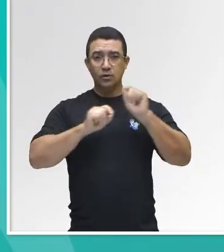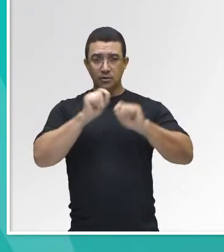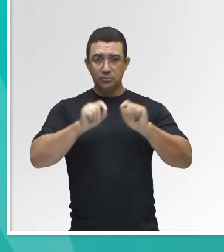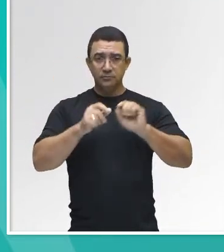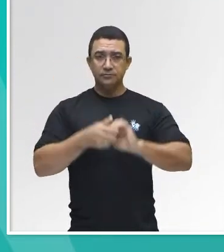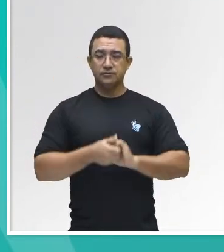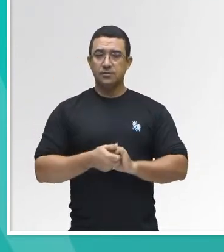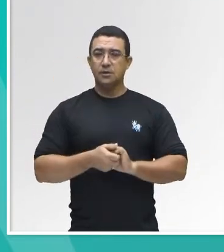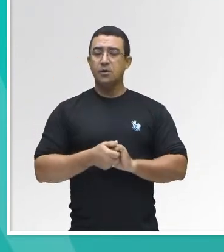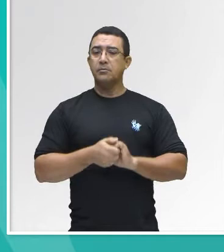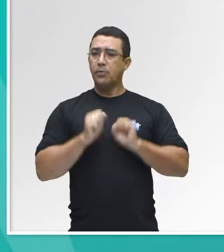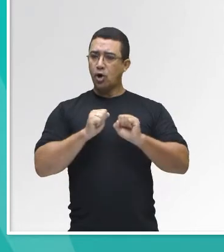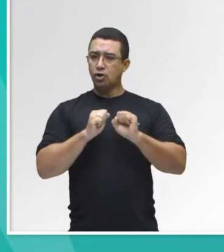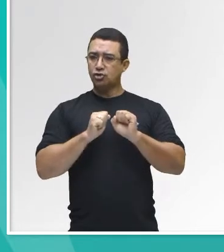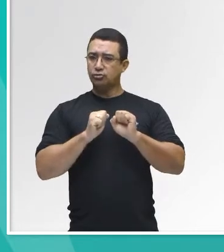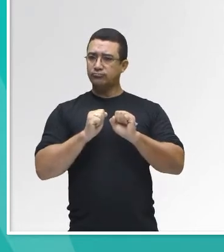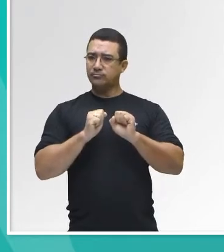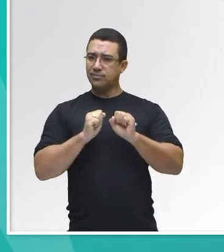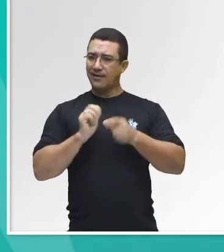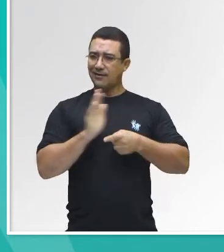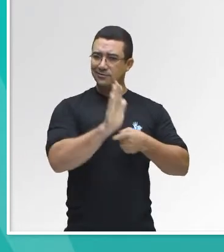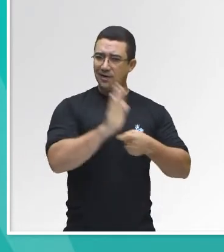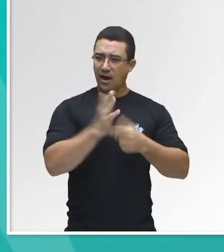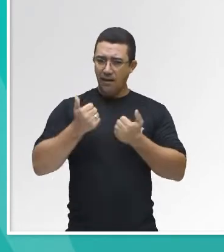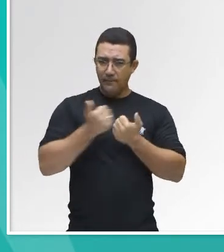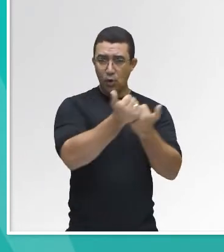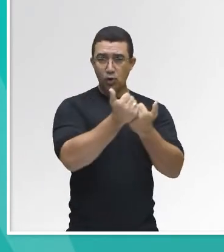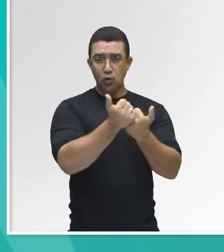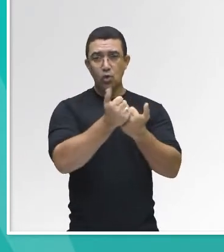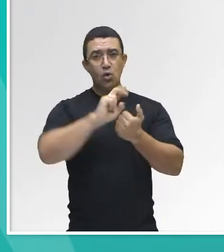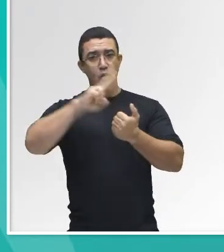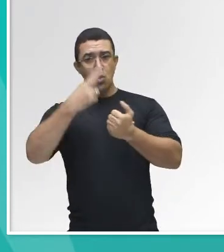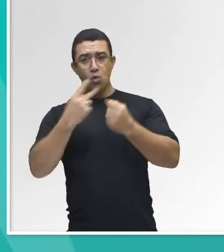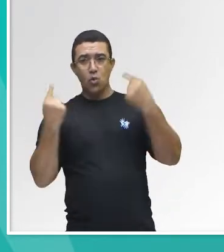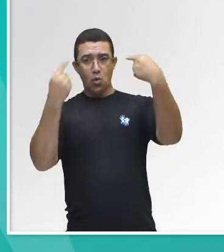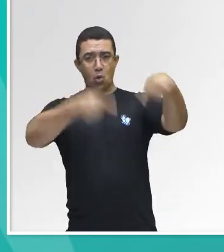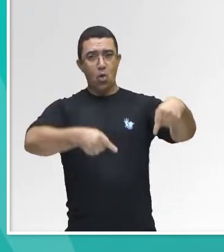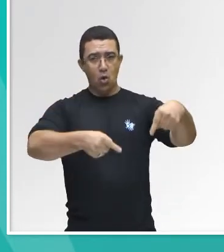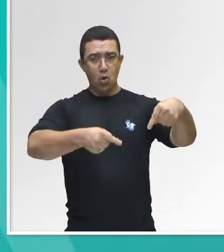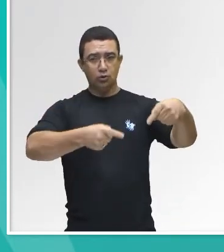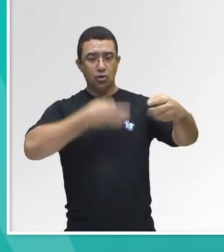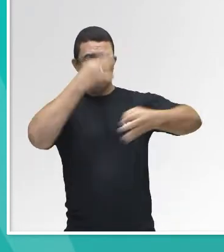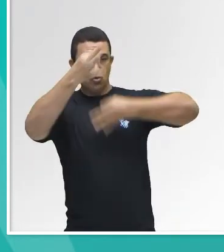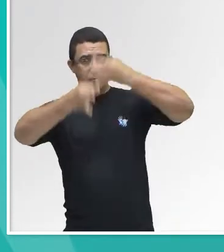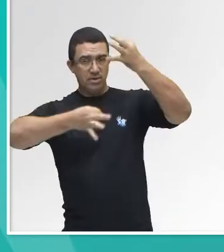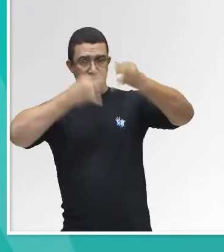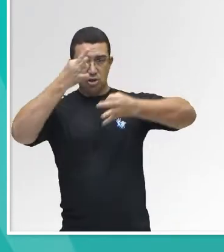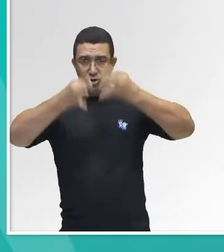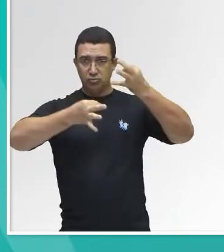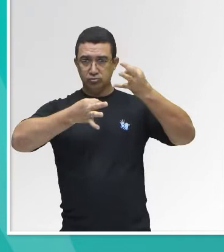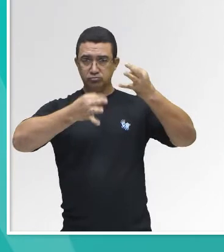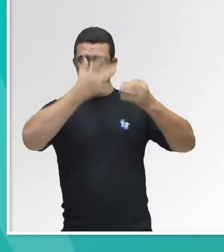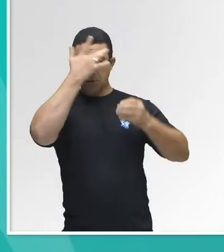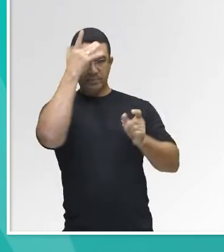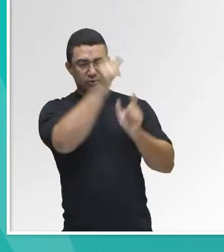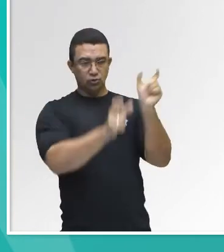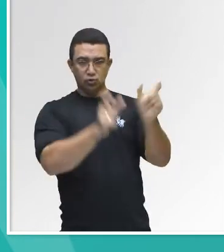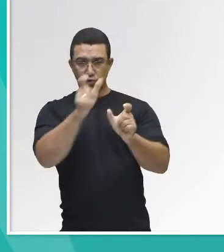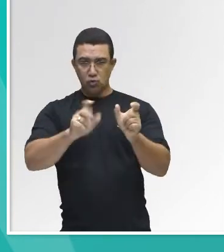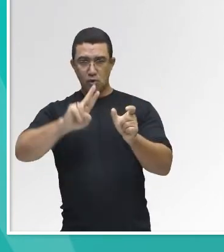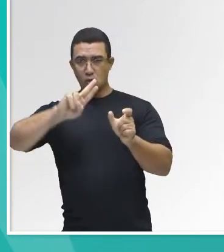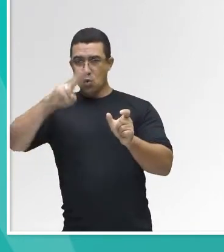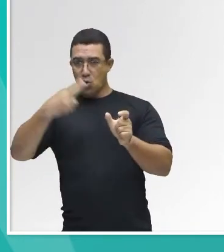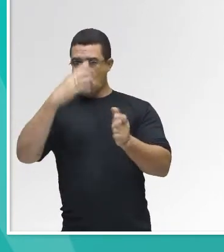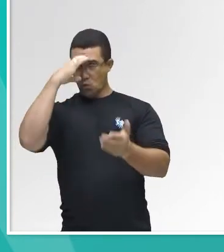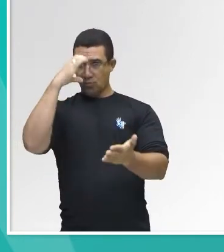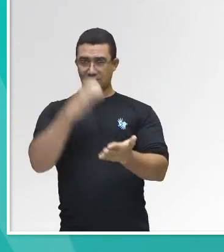viés a favor ou contra determinada posição, né, ou tese.